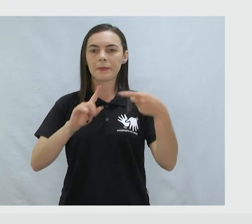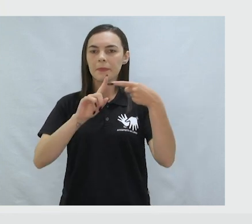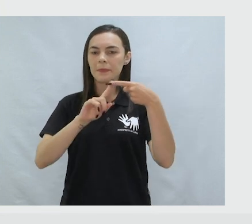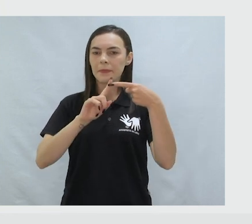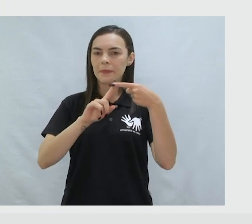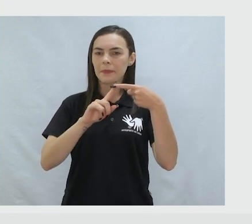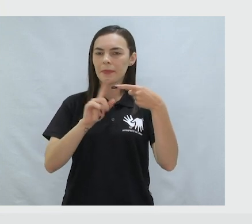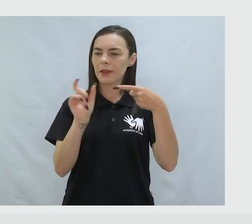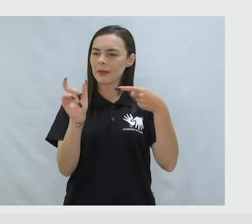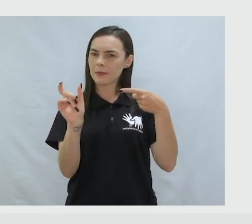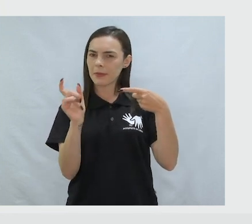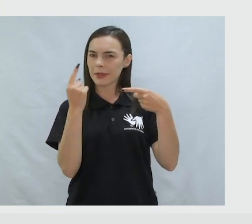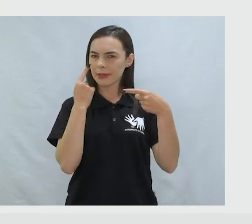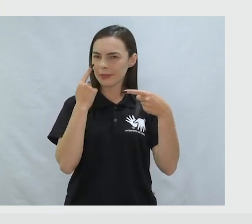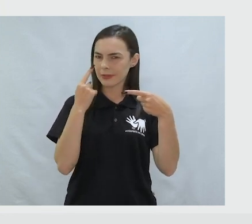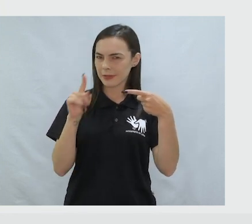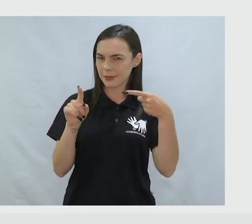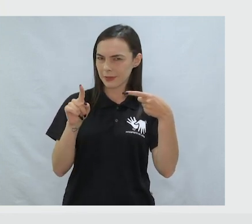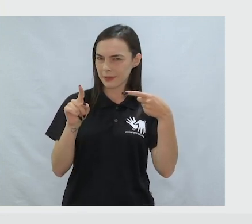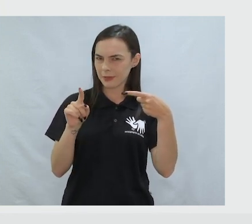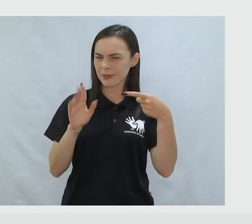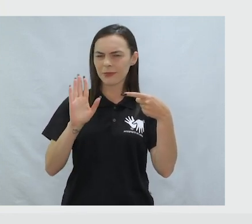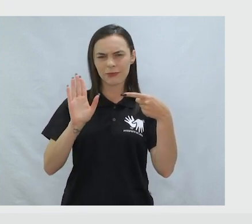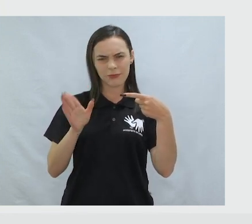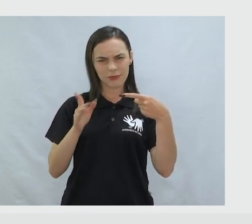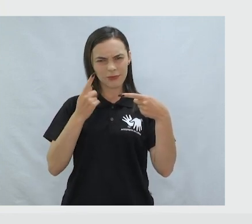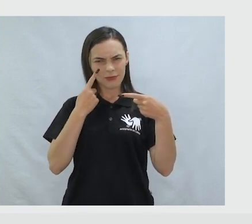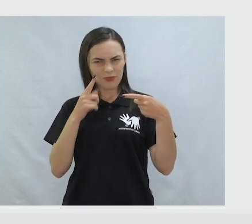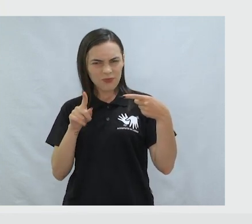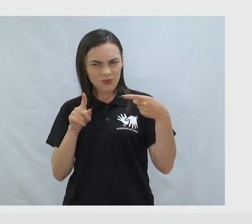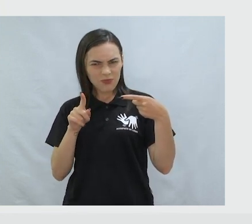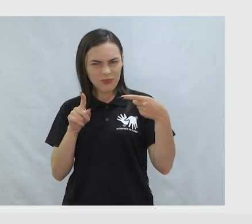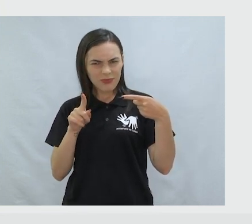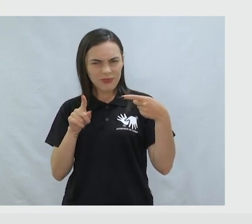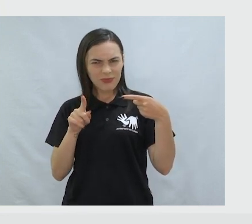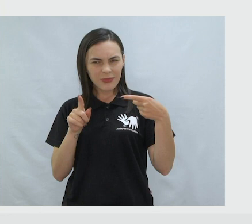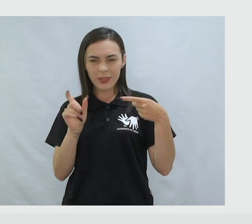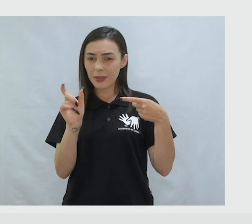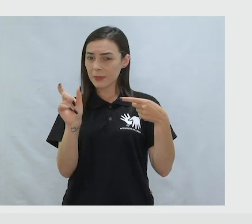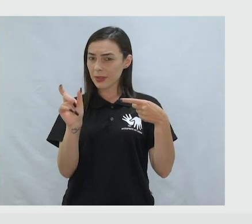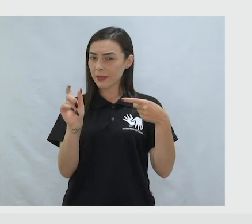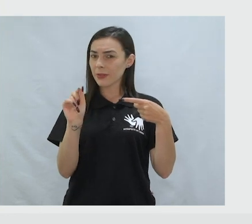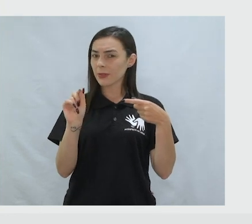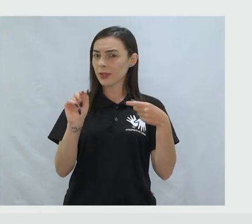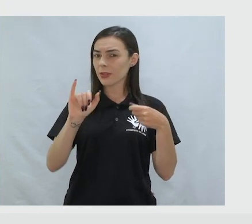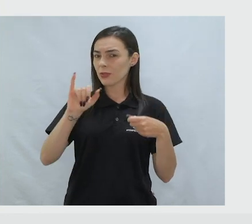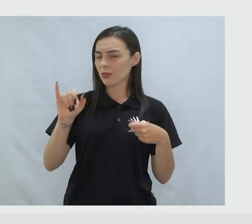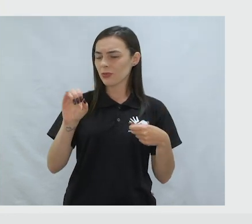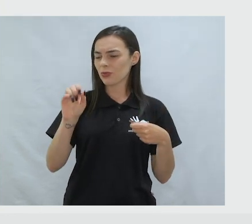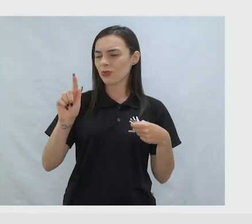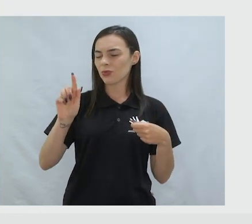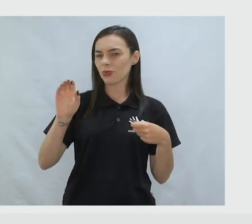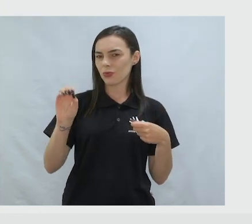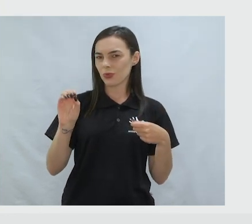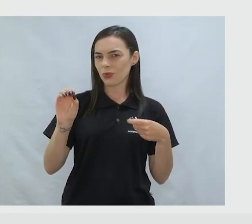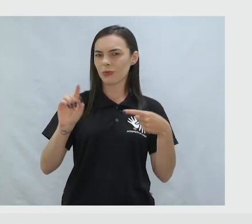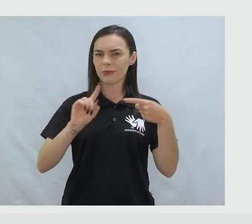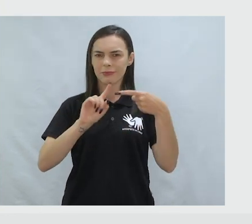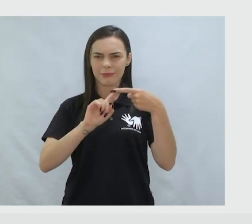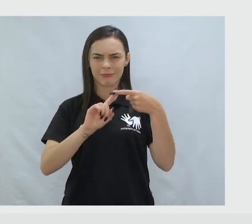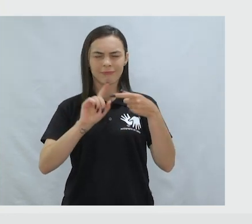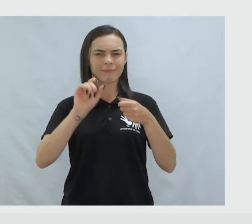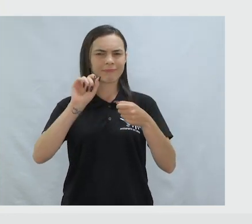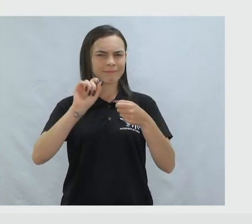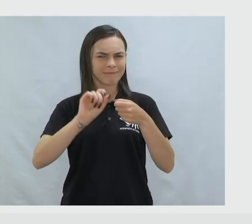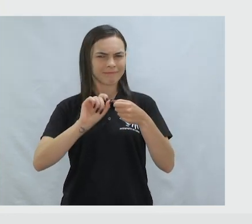tinha falado, descubra qual é a palavra. Descobrimos qual é a palavra? A palavra era jogo.